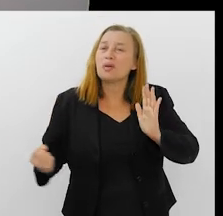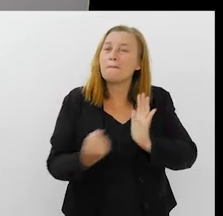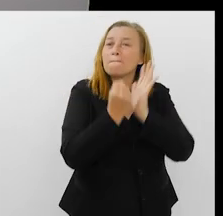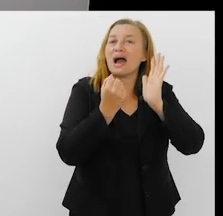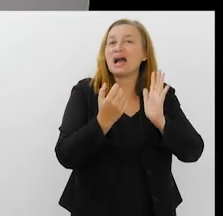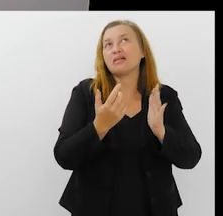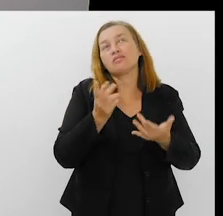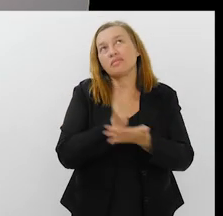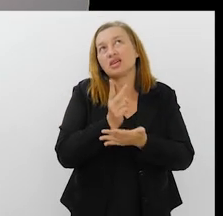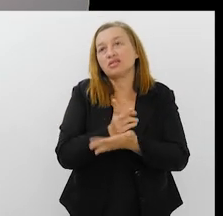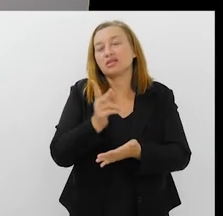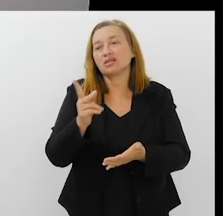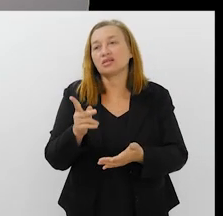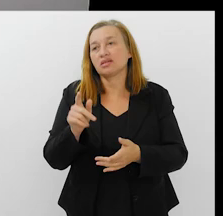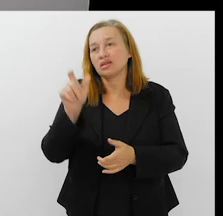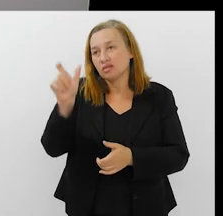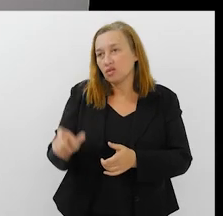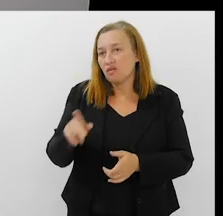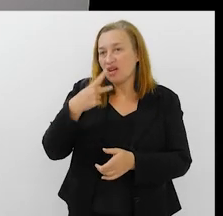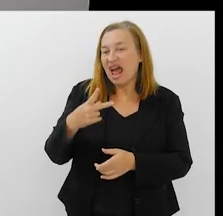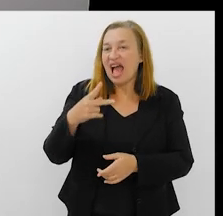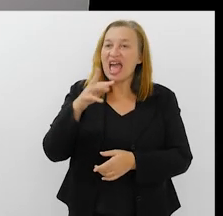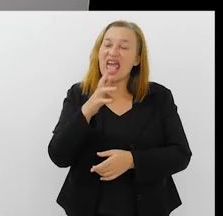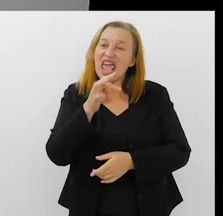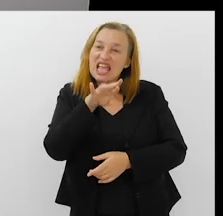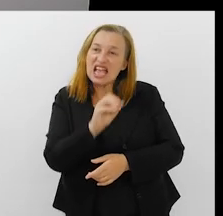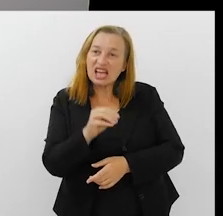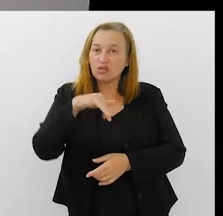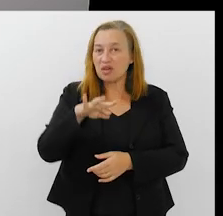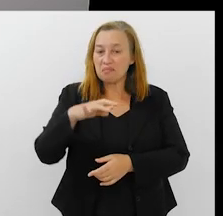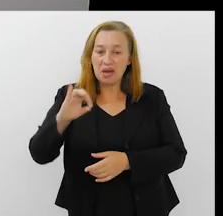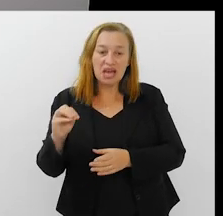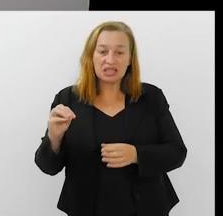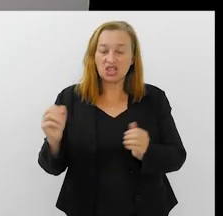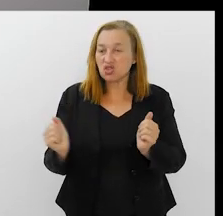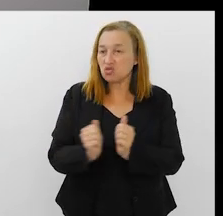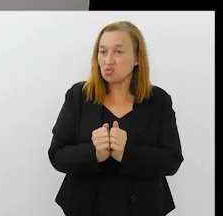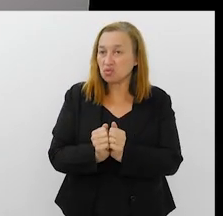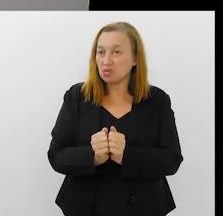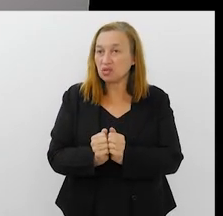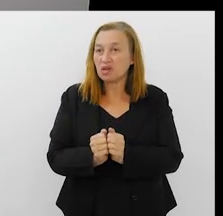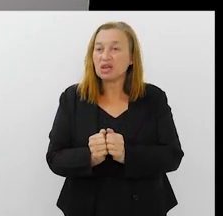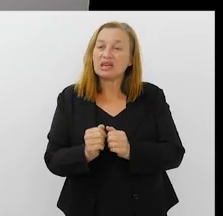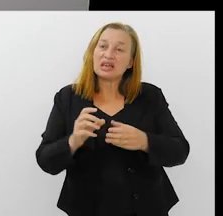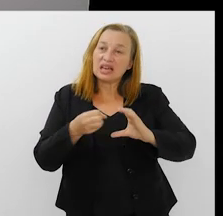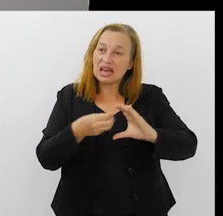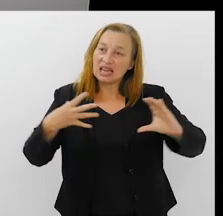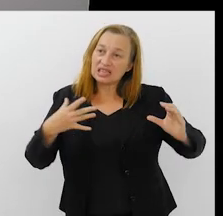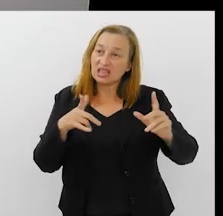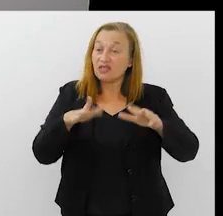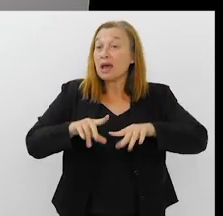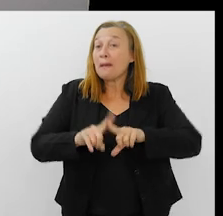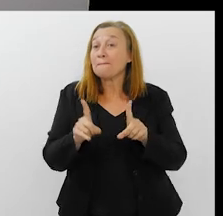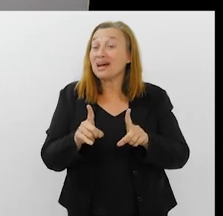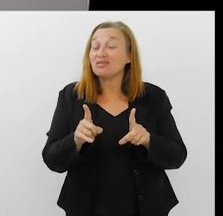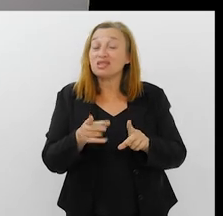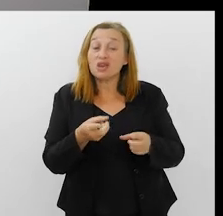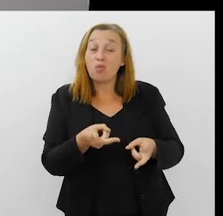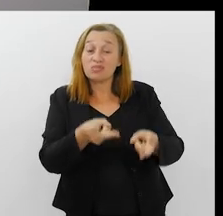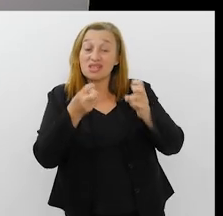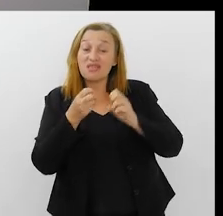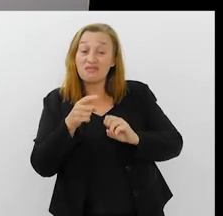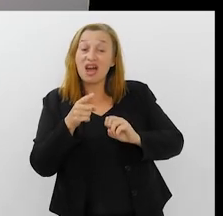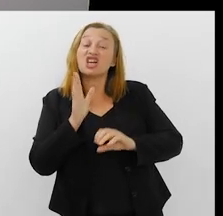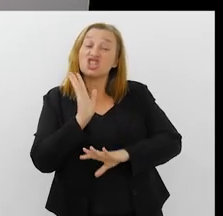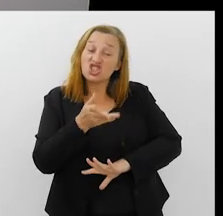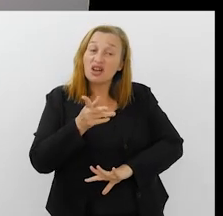impactos, embora todo mundo diga, ah, o Renato Massa são high-tech, o Renato tem uma característica, mas você olhava ali, a forma já